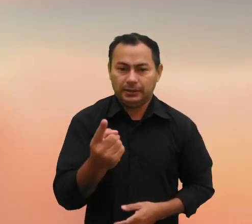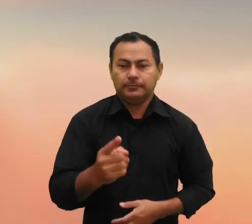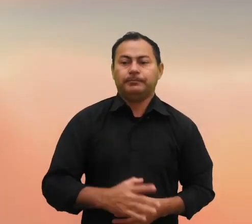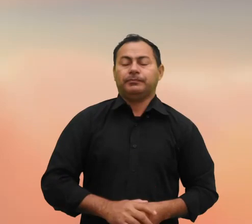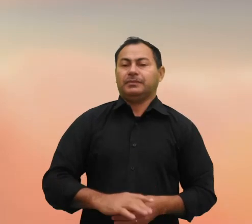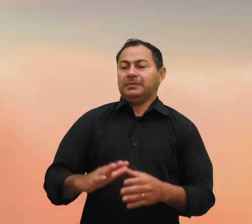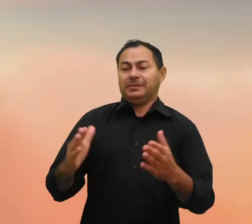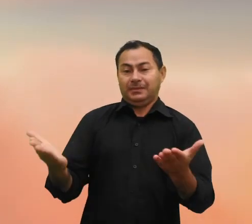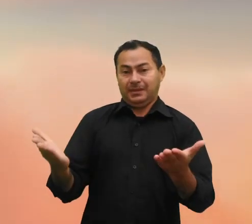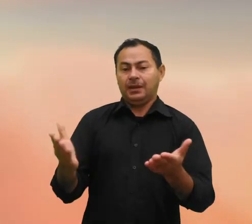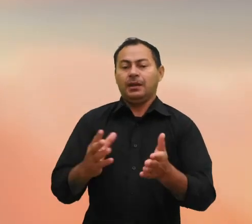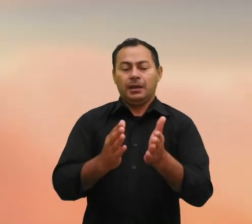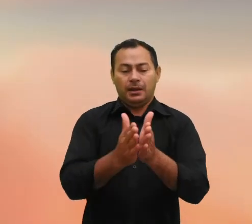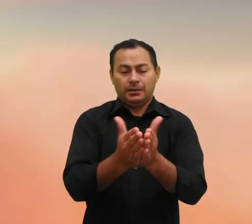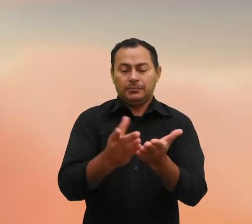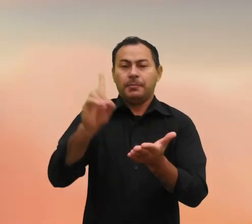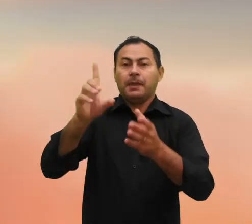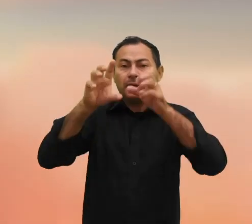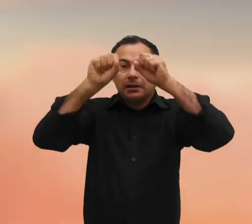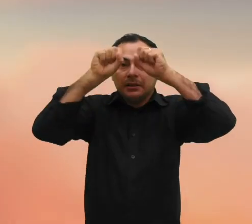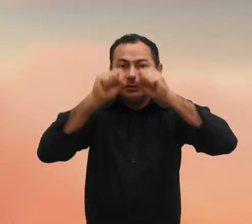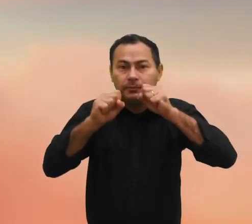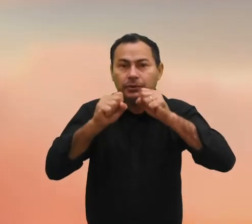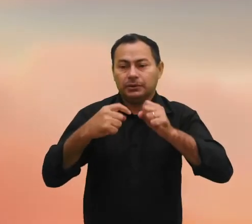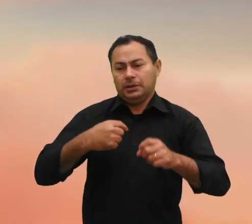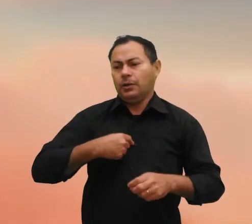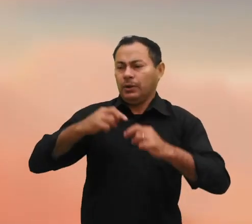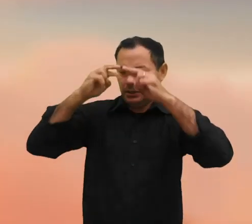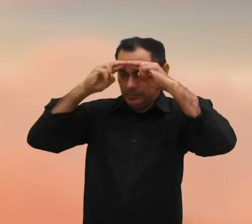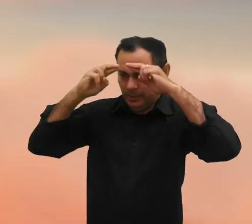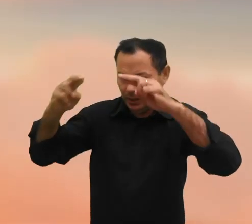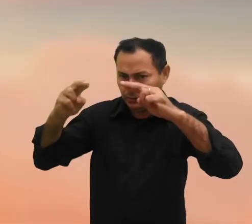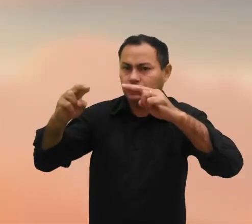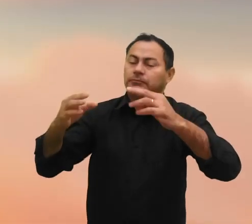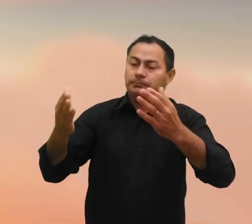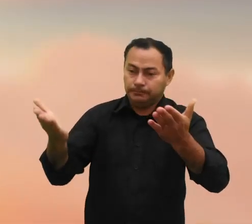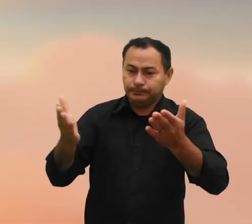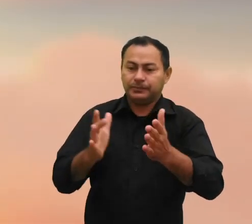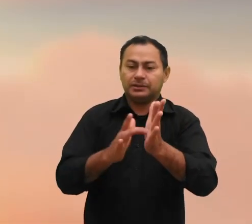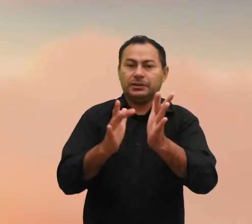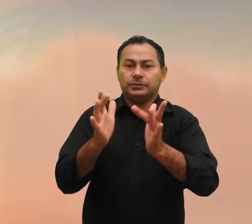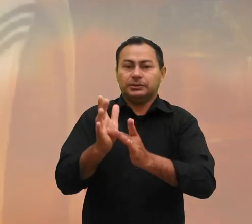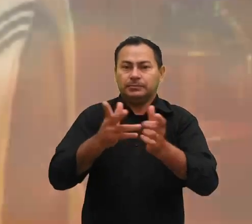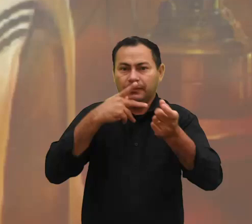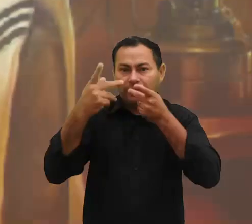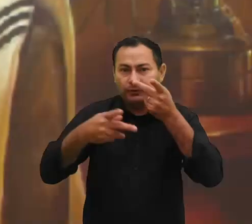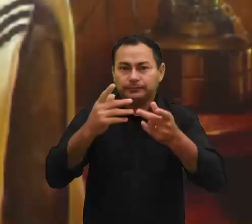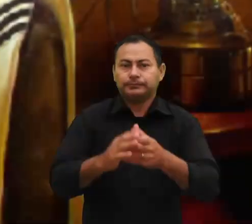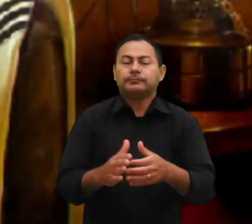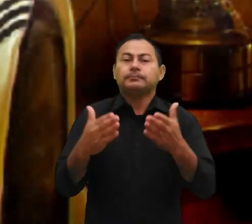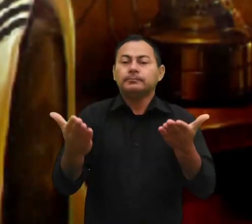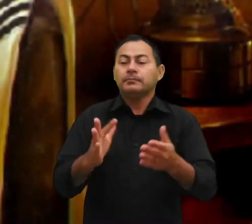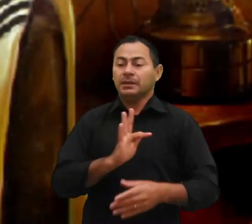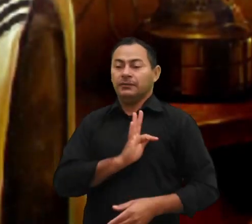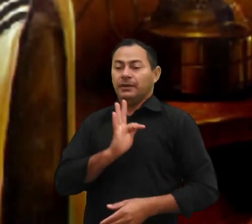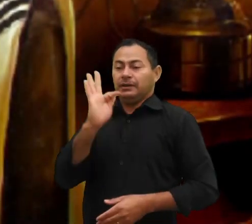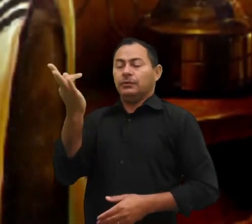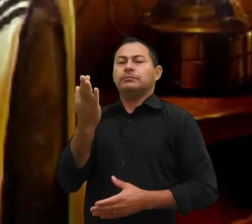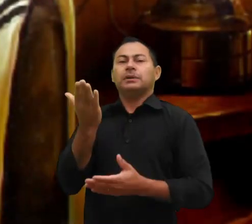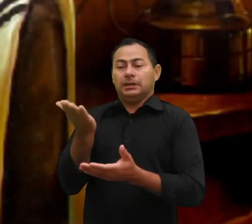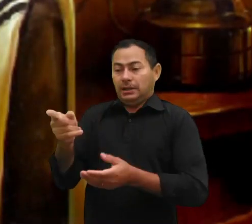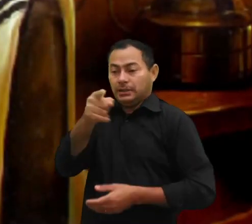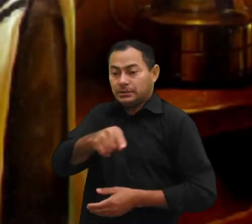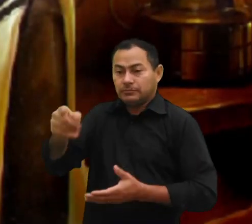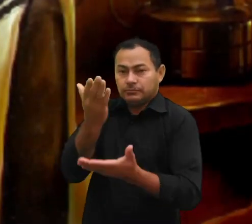eterna. E são as Escrituras que testemunham a meu respeito. Jesus disse: bom, os